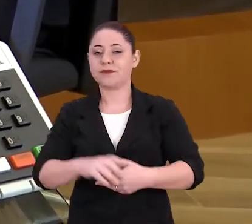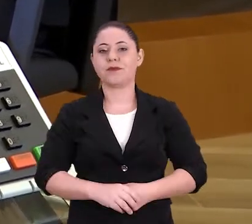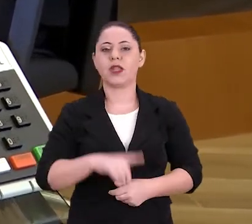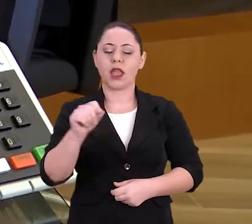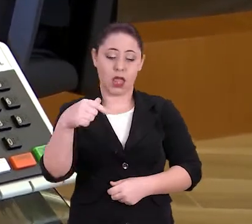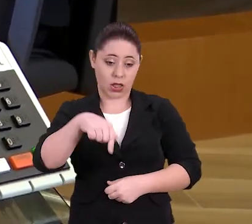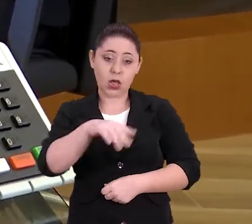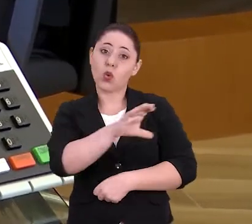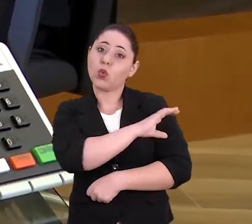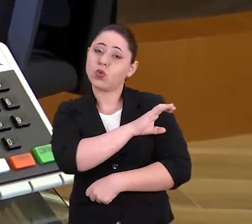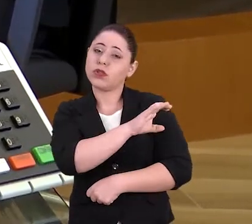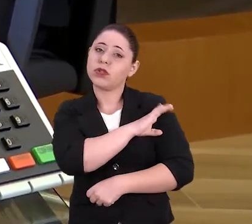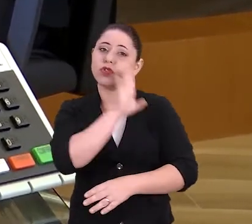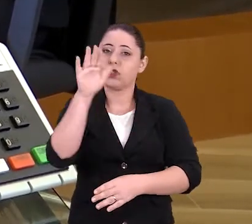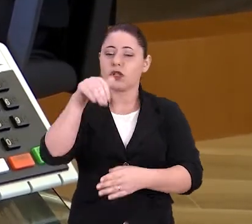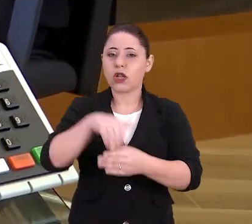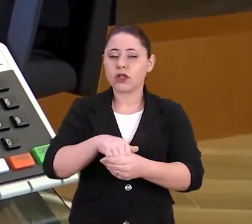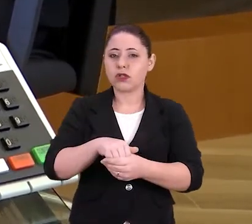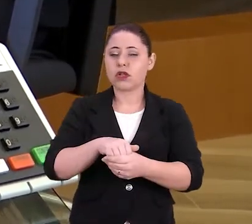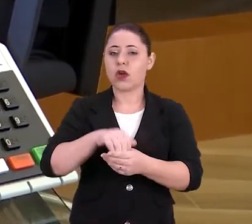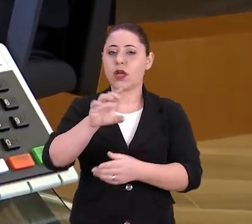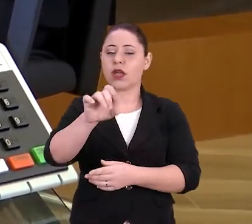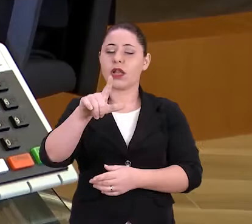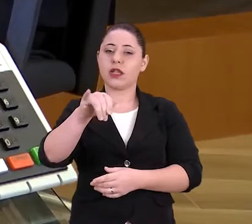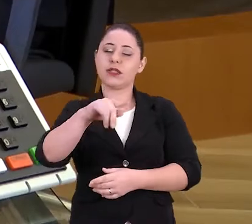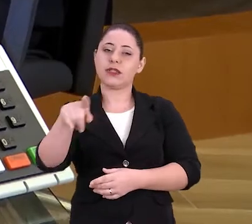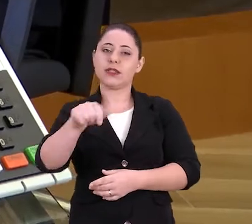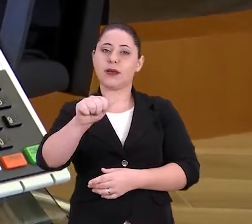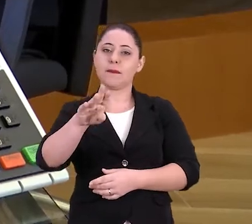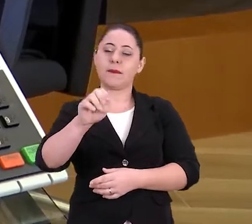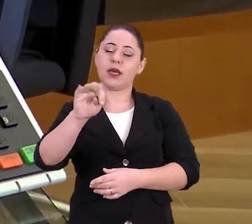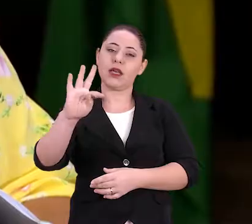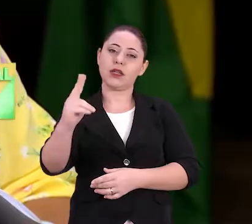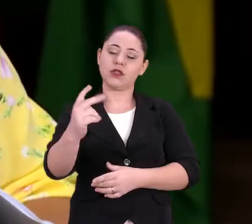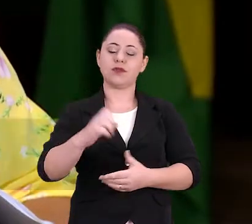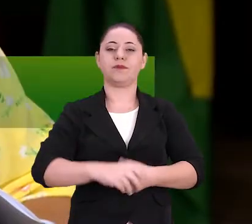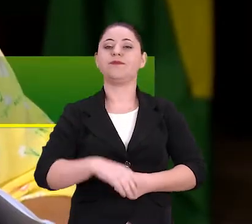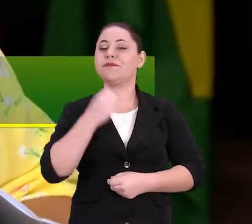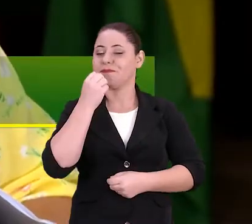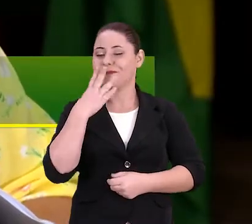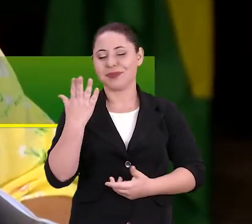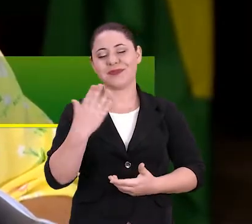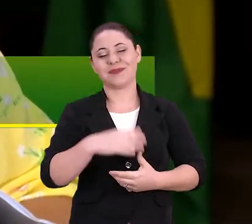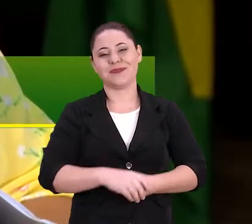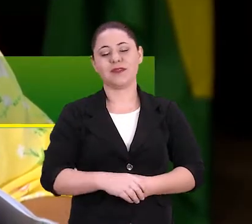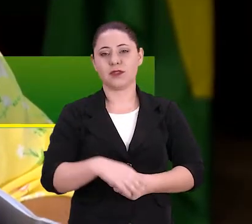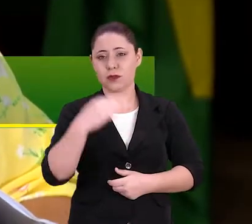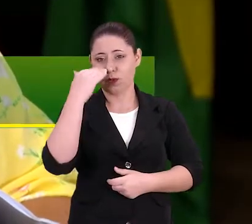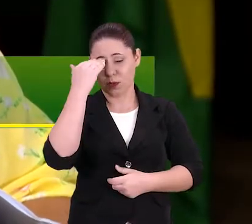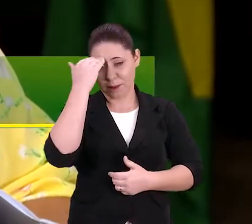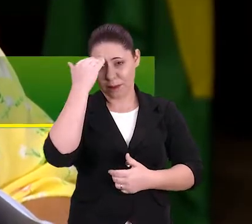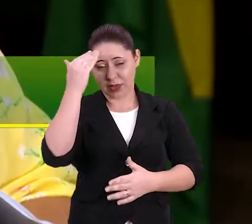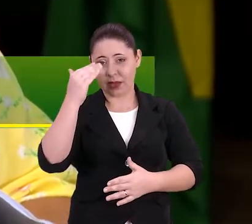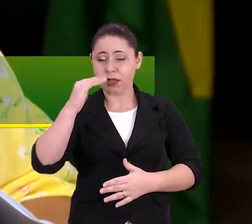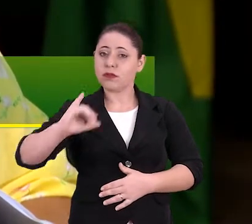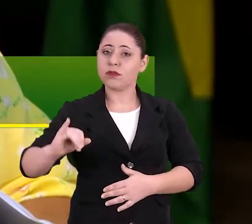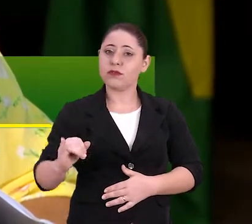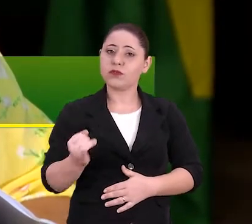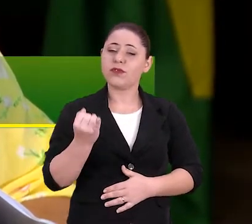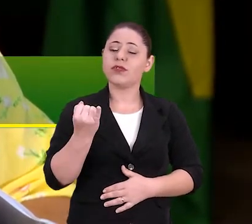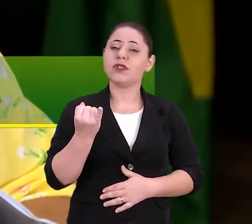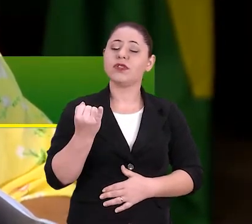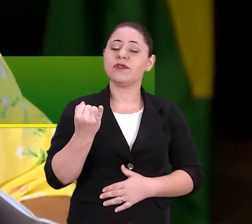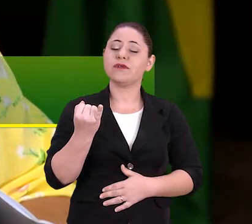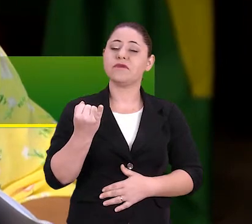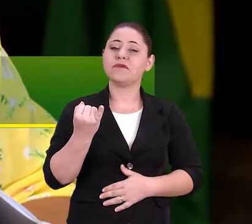comigo é a coordenadora de eleições, Elizabeth Insalhaud. Tudo bem, Elizabeth? Tudo bem, Alex. Muito obrigado por ter aceito o nosso convite para